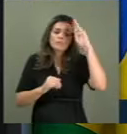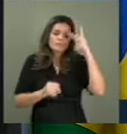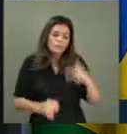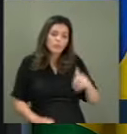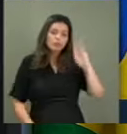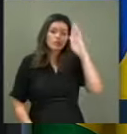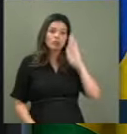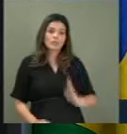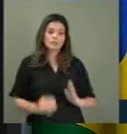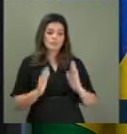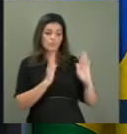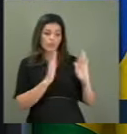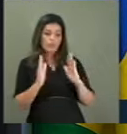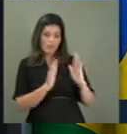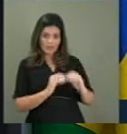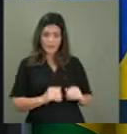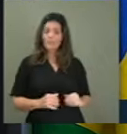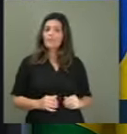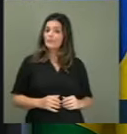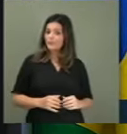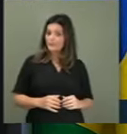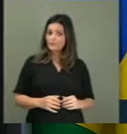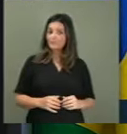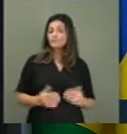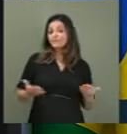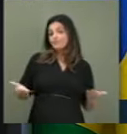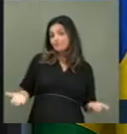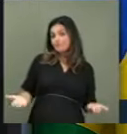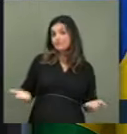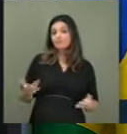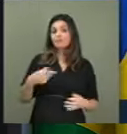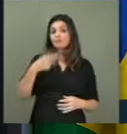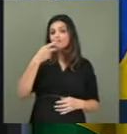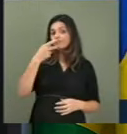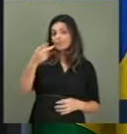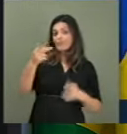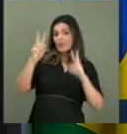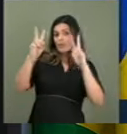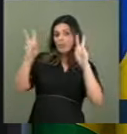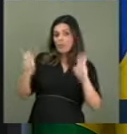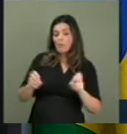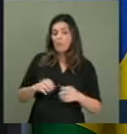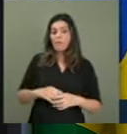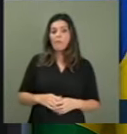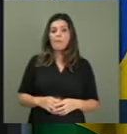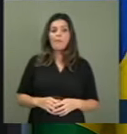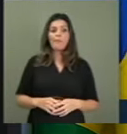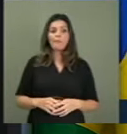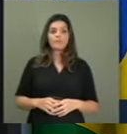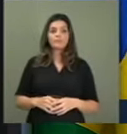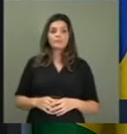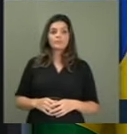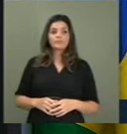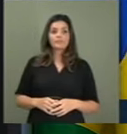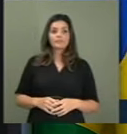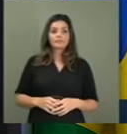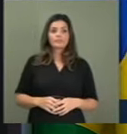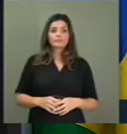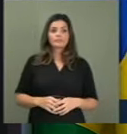nesse momento, precisa de boas notícias. E eu faço referência à organização da